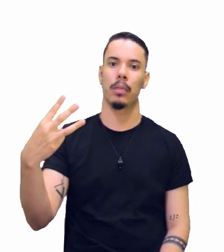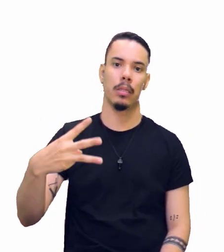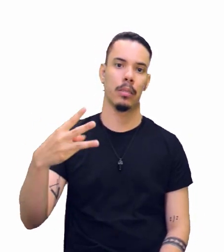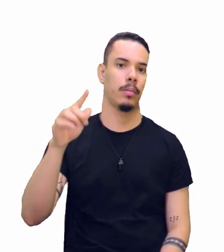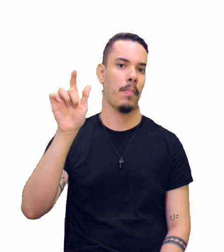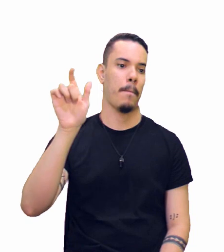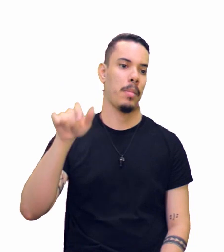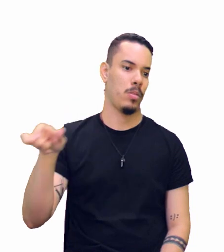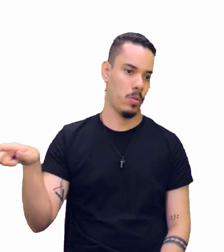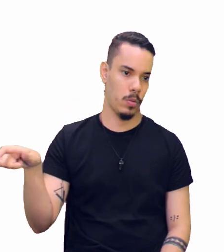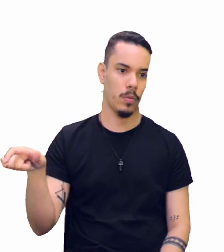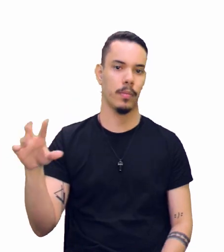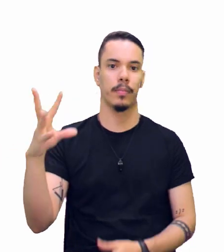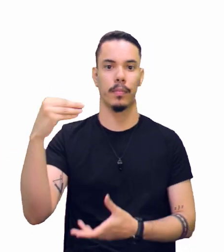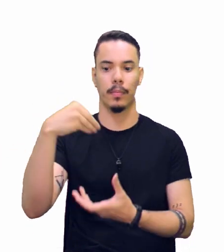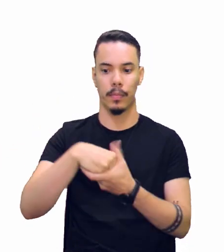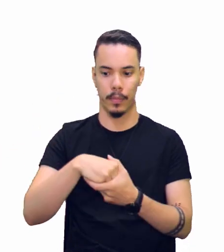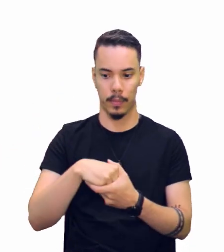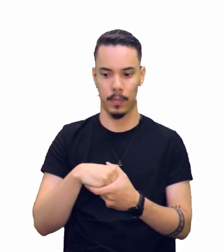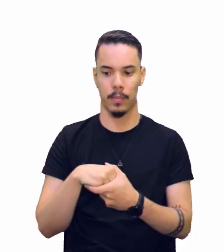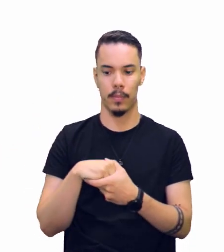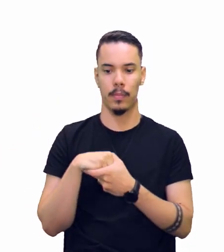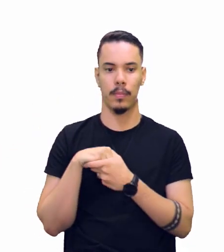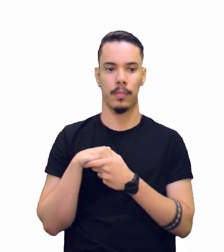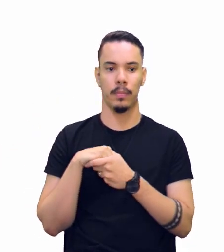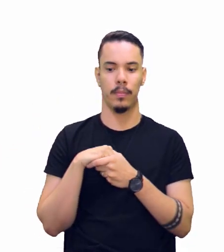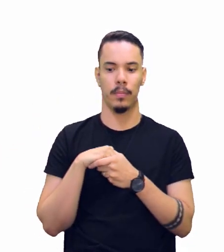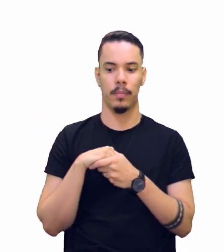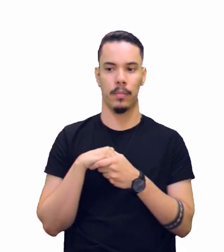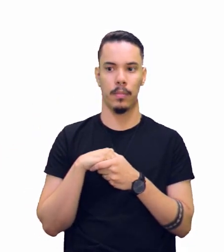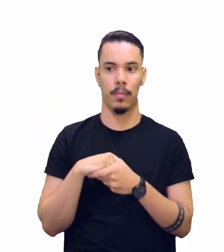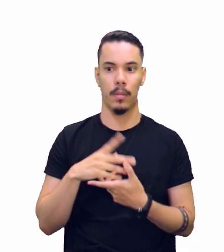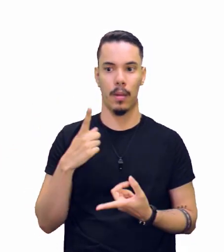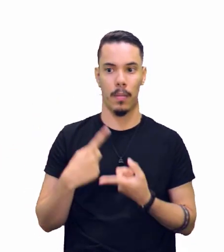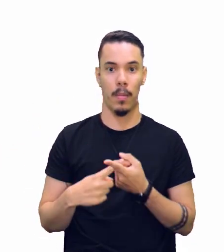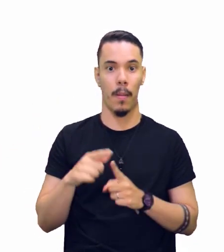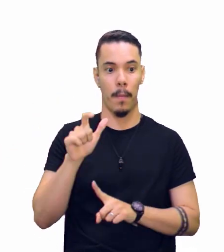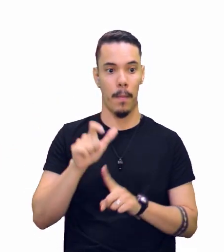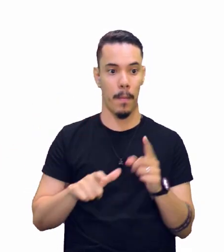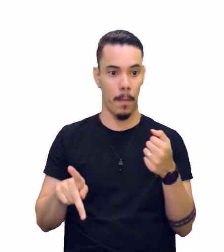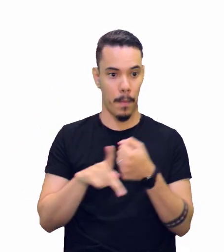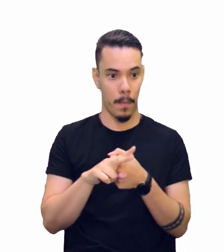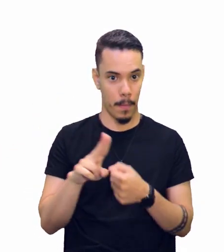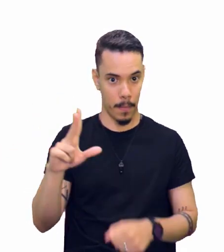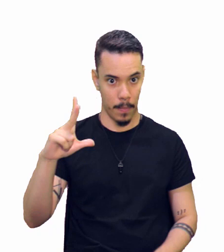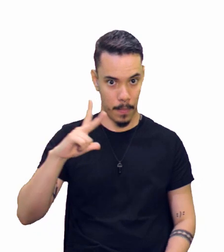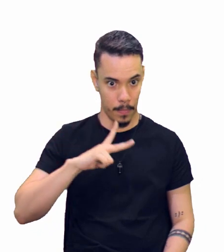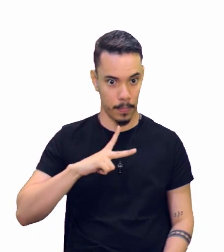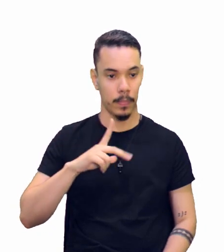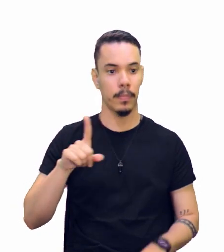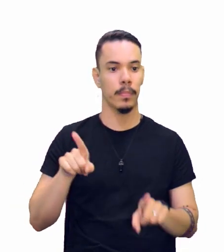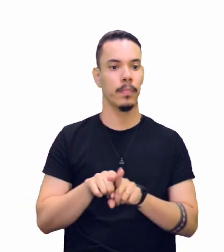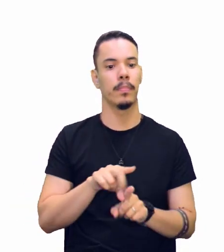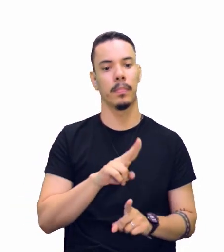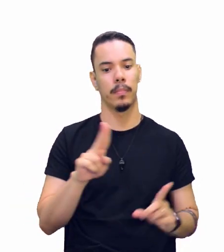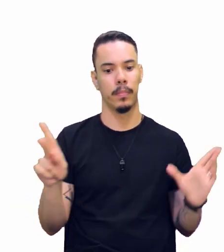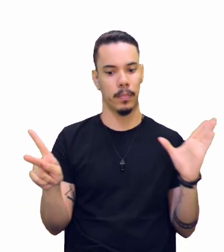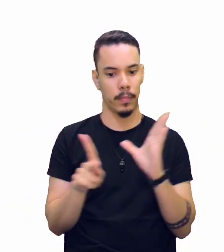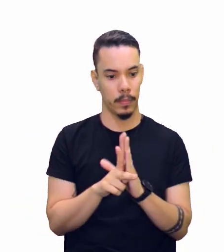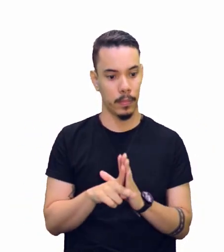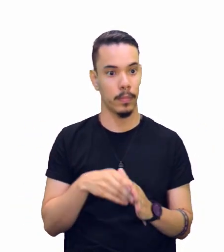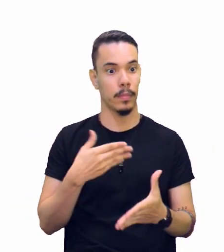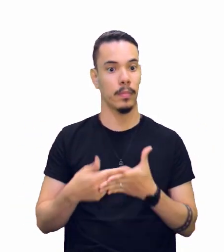outra coisa que esteja na questão da terceira pessoa do singular, porque não é só pronome pessoal, pode ser também um nome próprio,